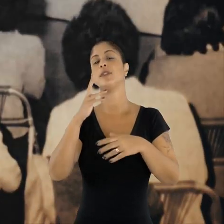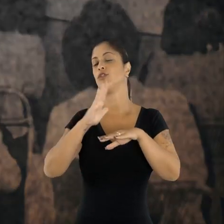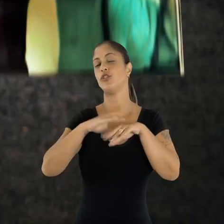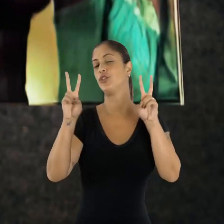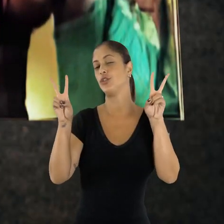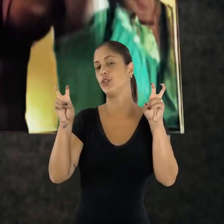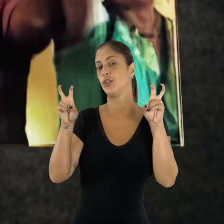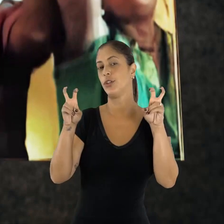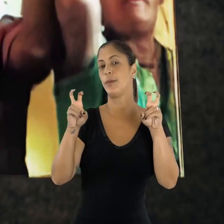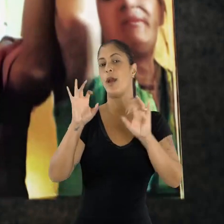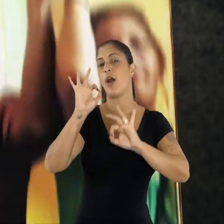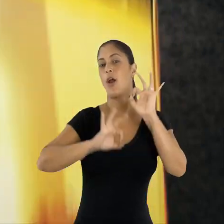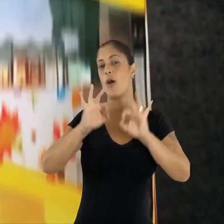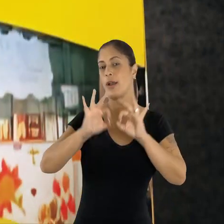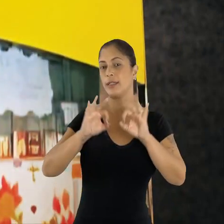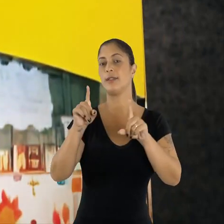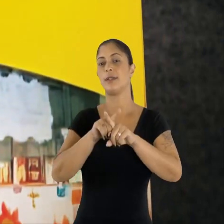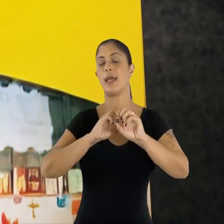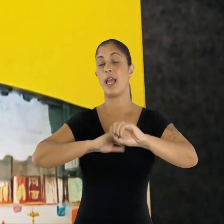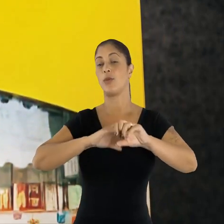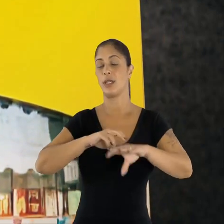que chamamos a cubanização da educação popular.